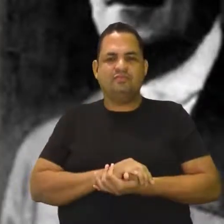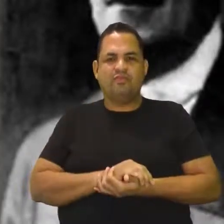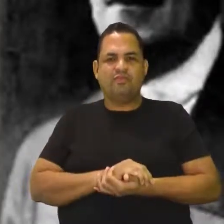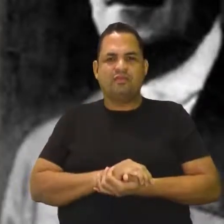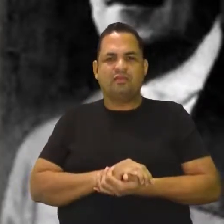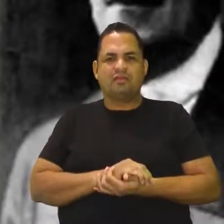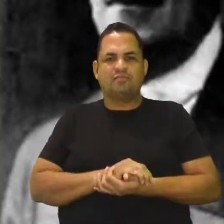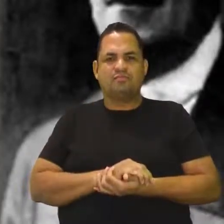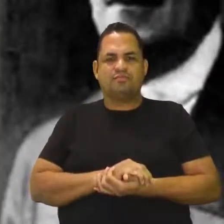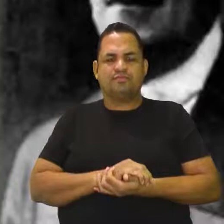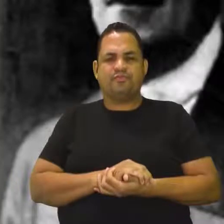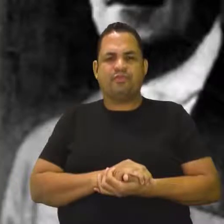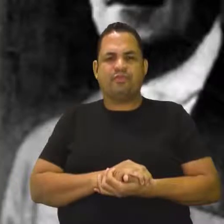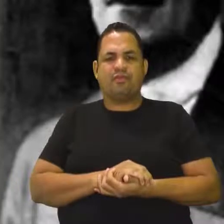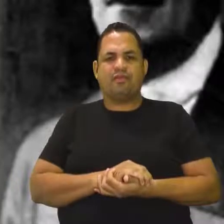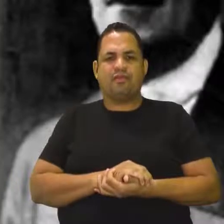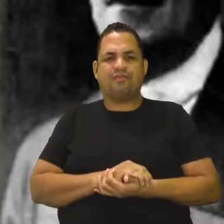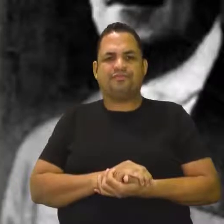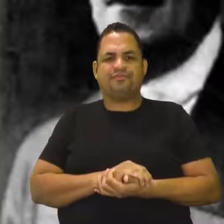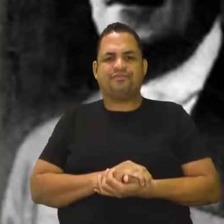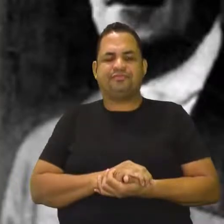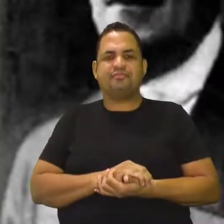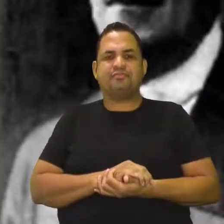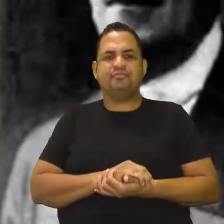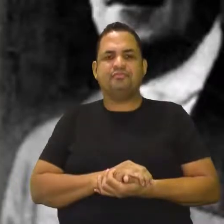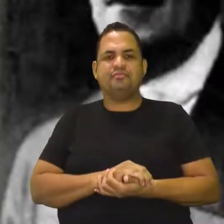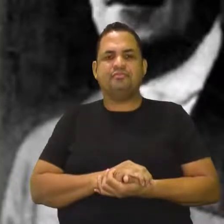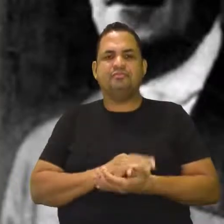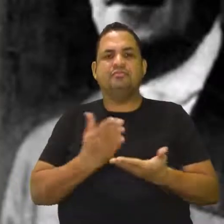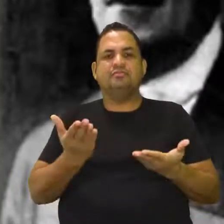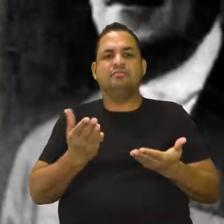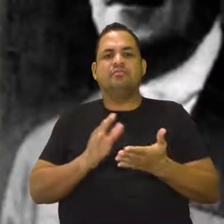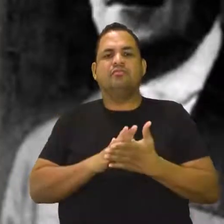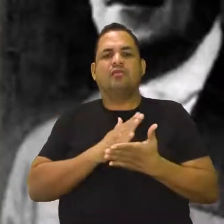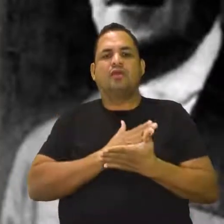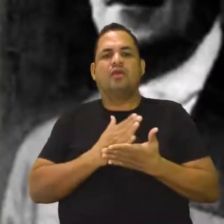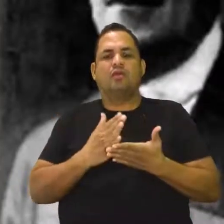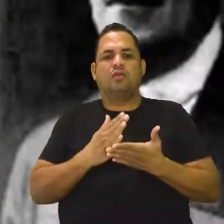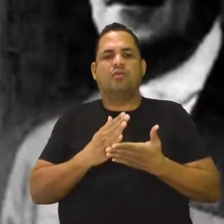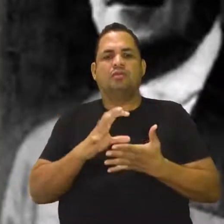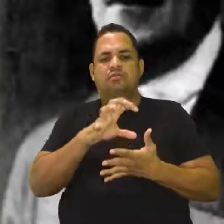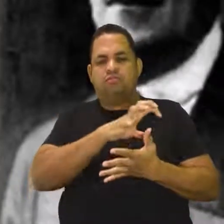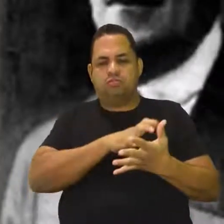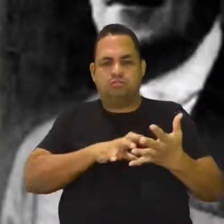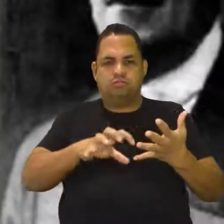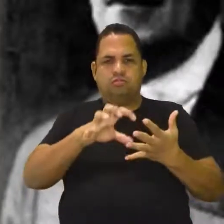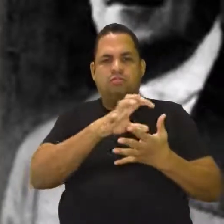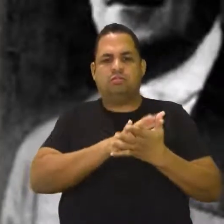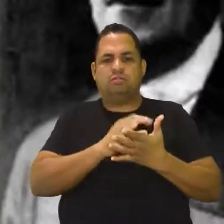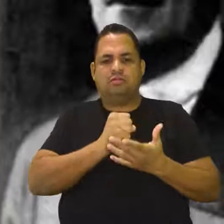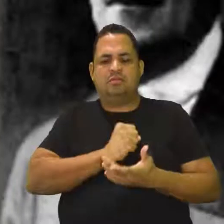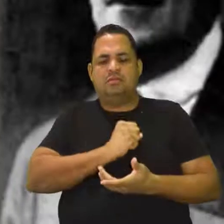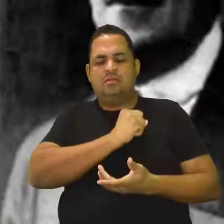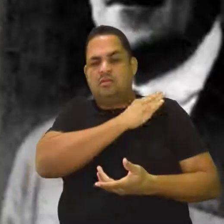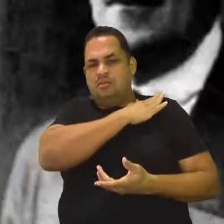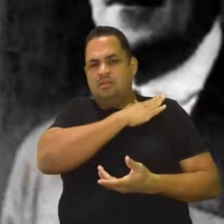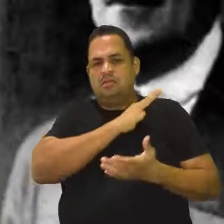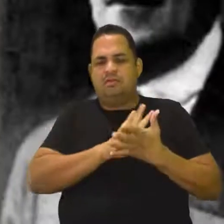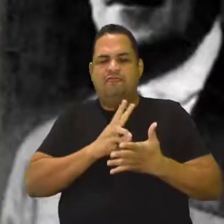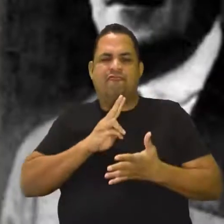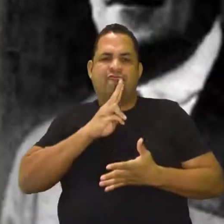rico. Ganhou, mas não levou. E com isso começa um levante militar muito